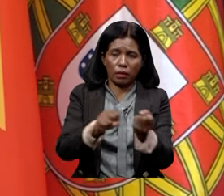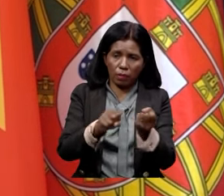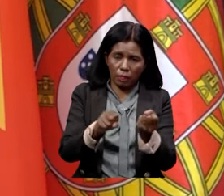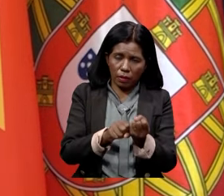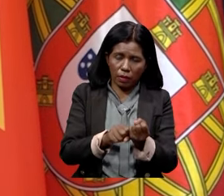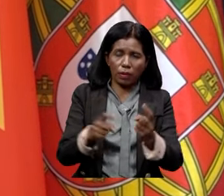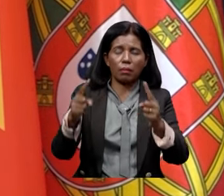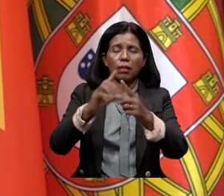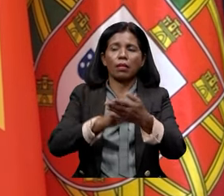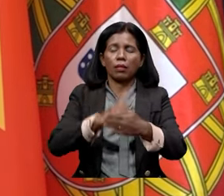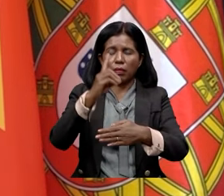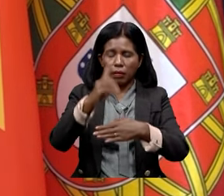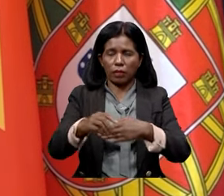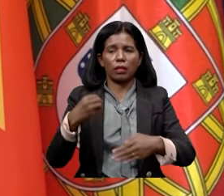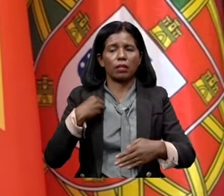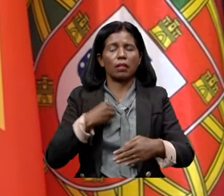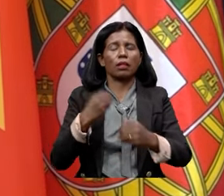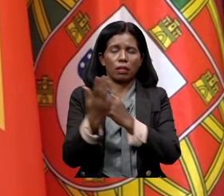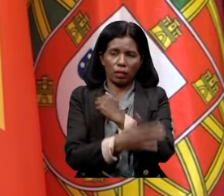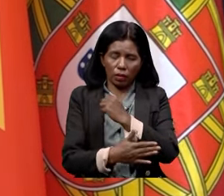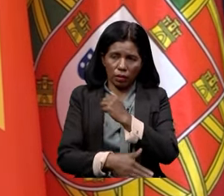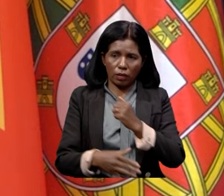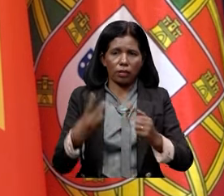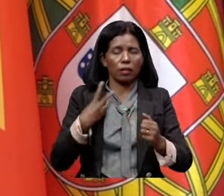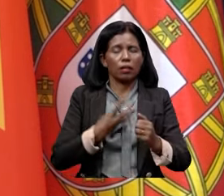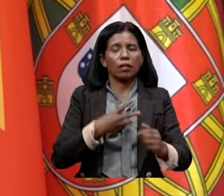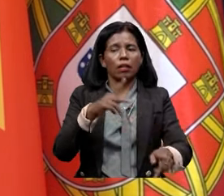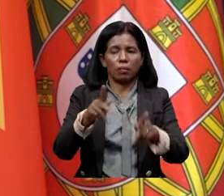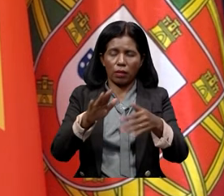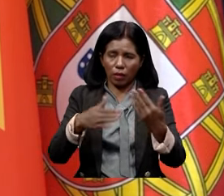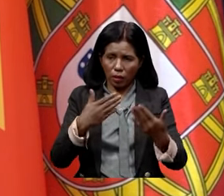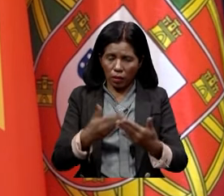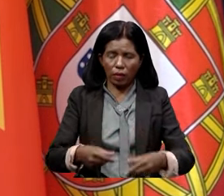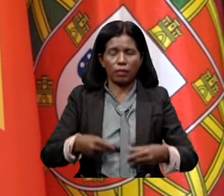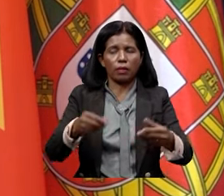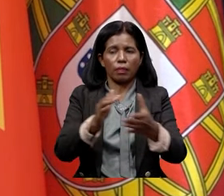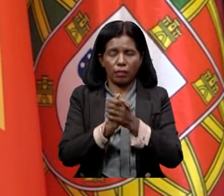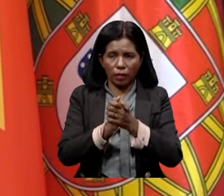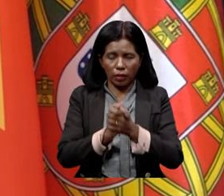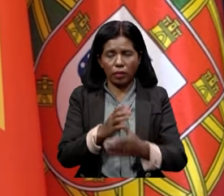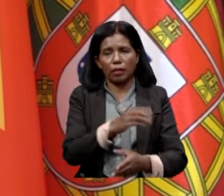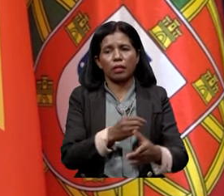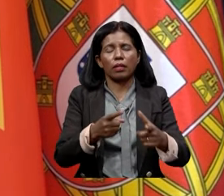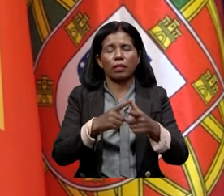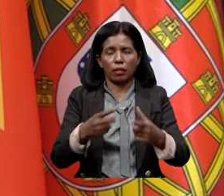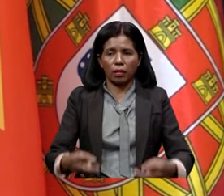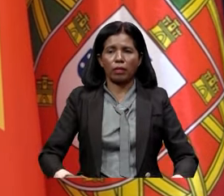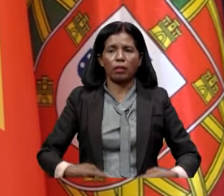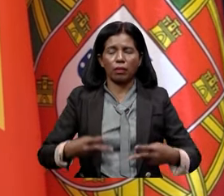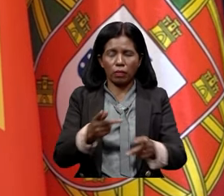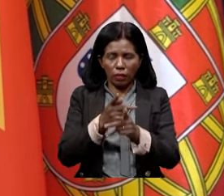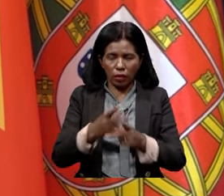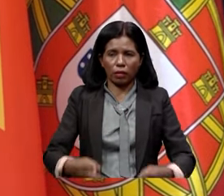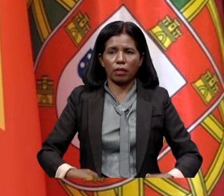o desenvolvimento dos nossos países, dos nossos povos e a concretizar em qualidade de vida aquilo que